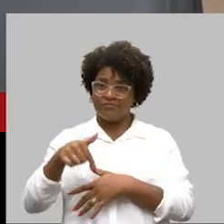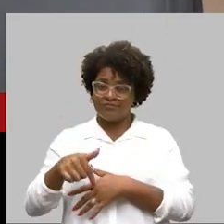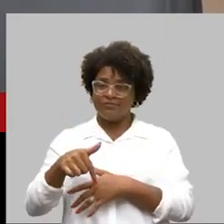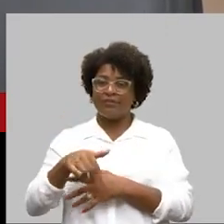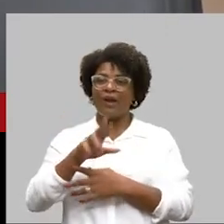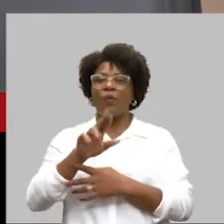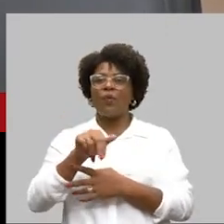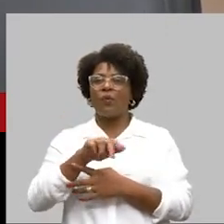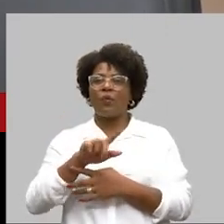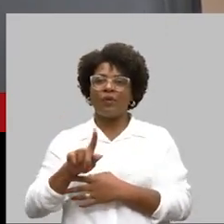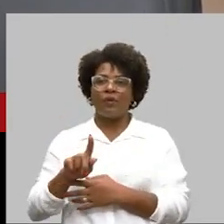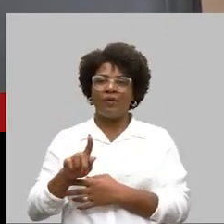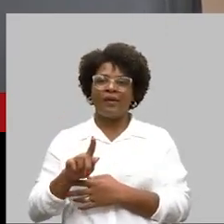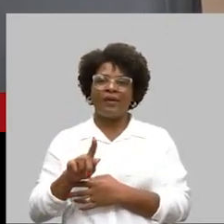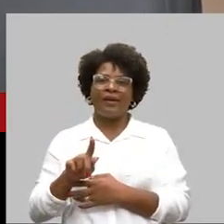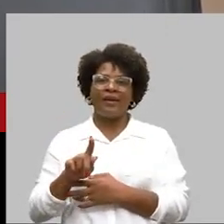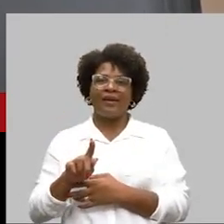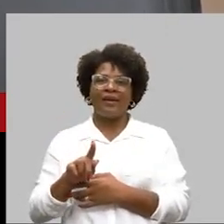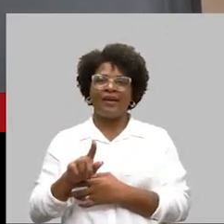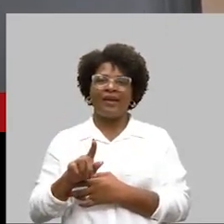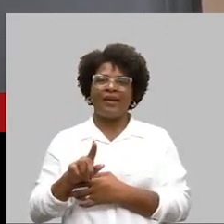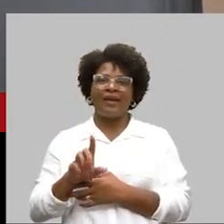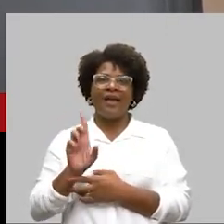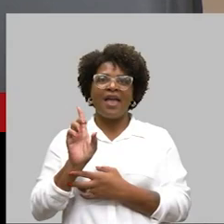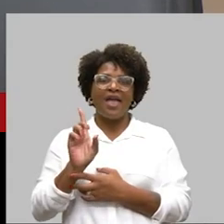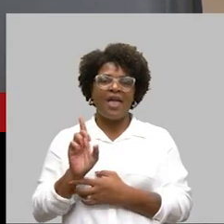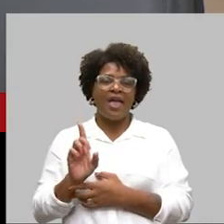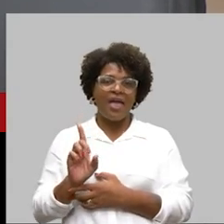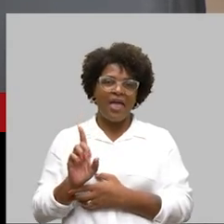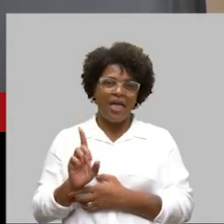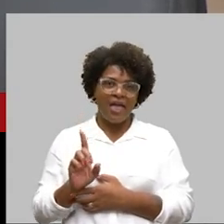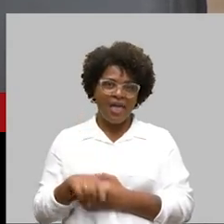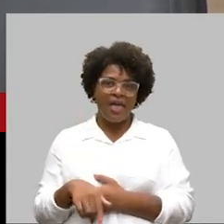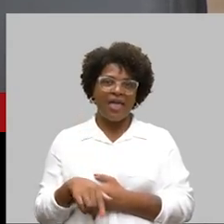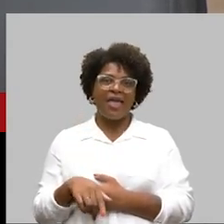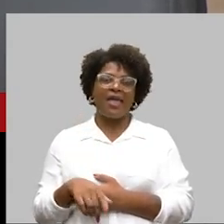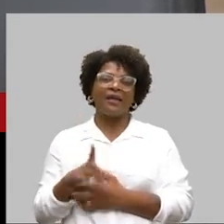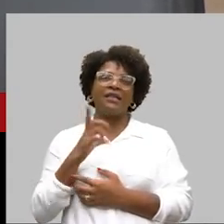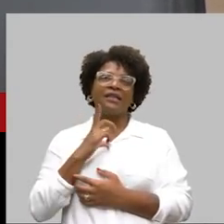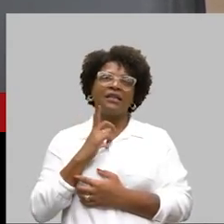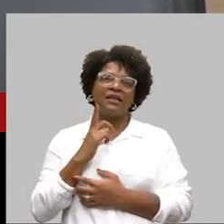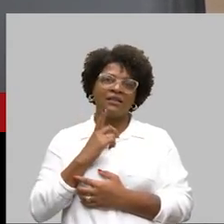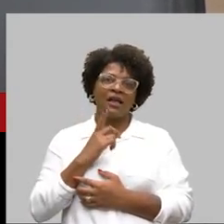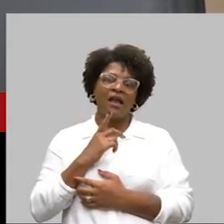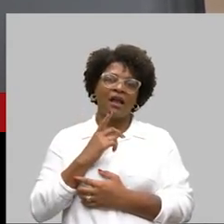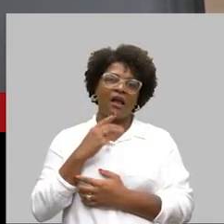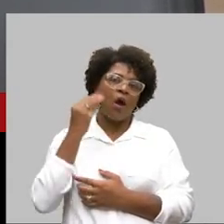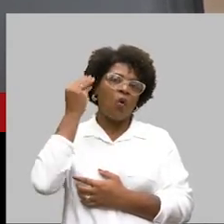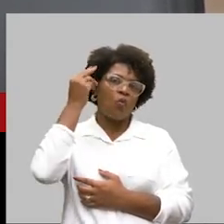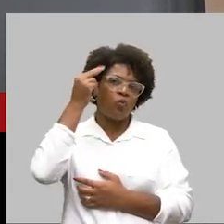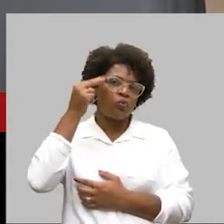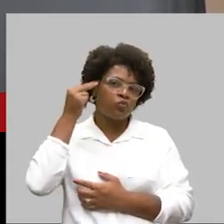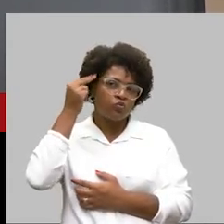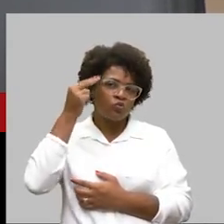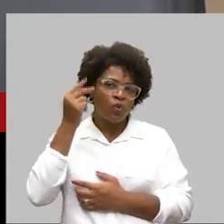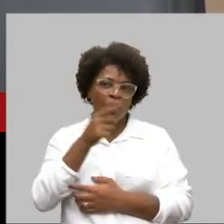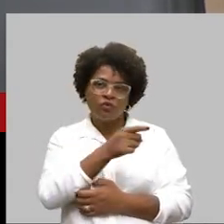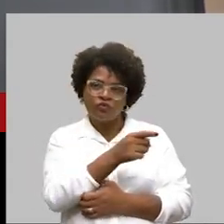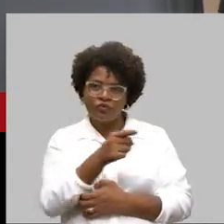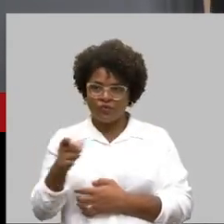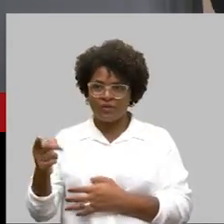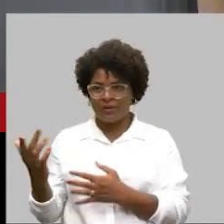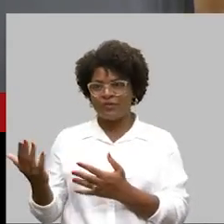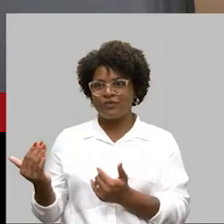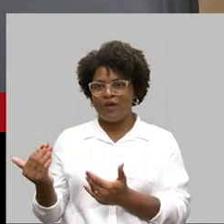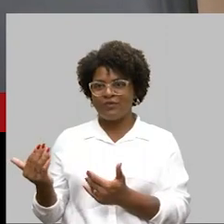universidade nós trabalhamos para que ela seja uma universidade que caibam os sonhos da juventude que